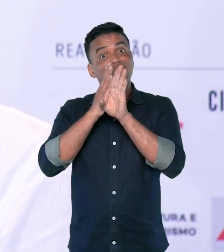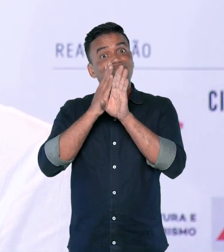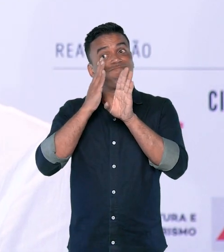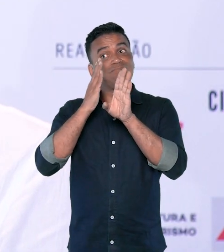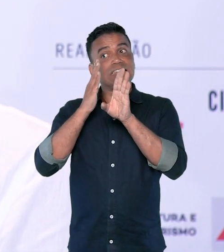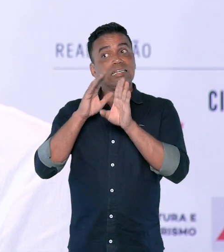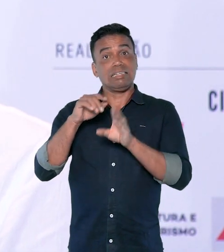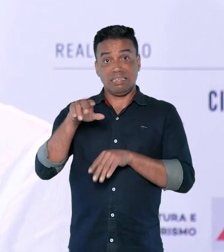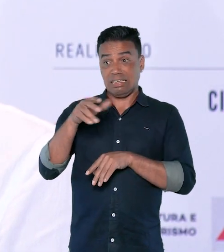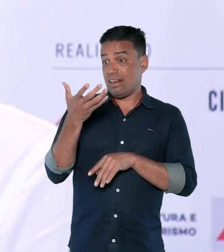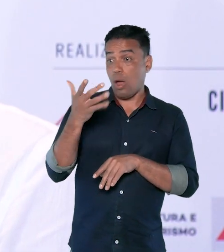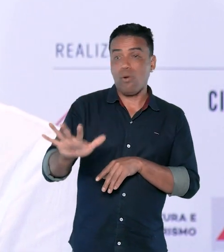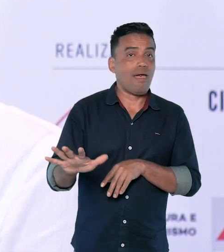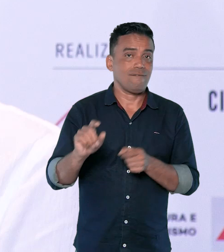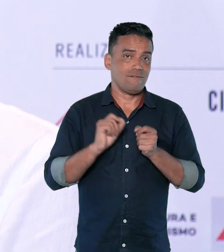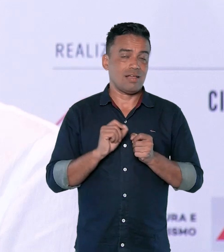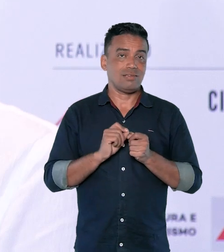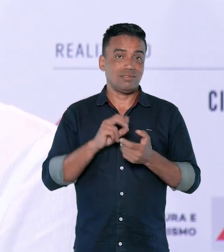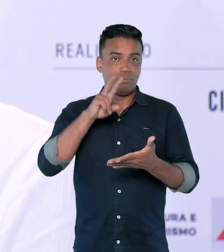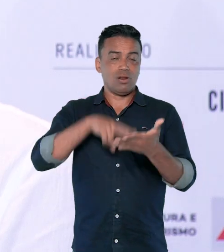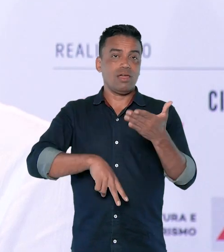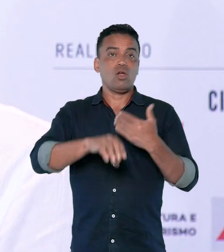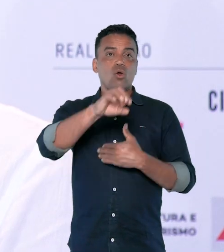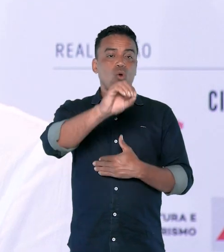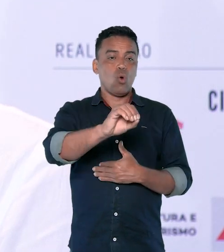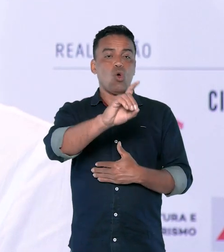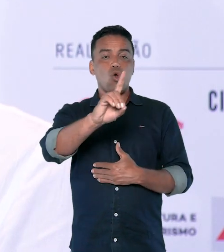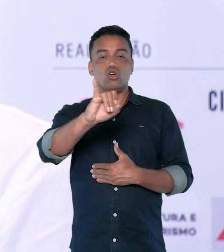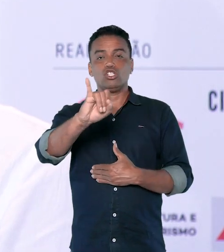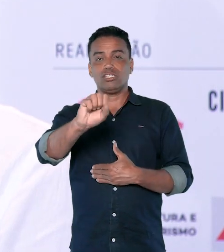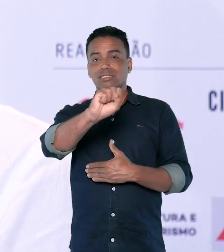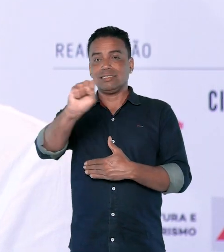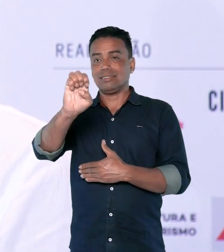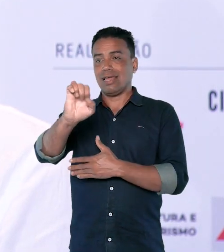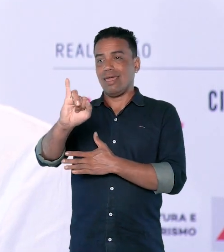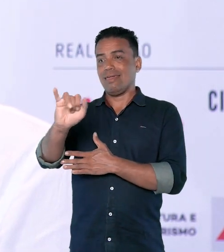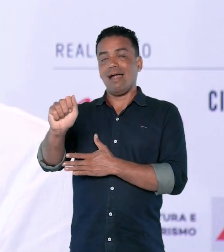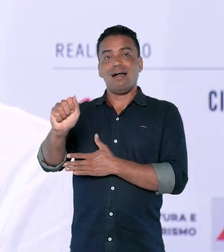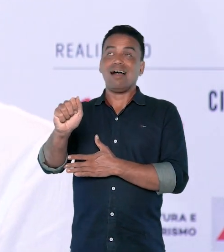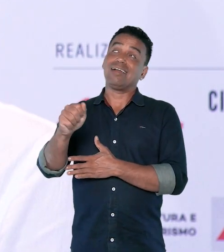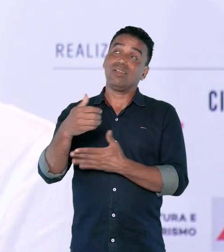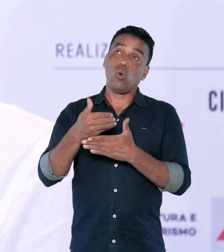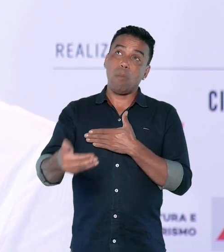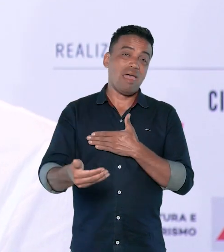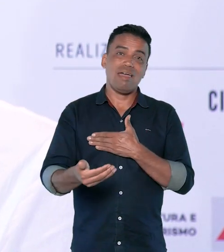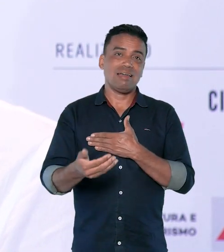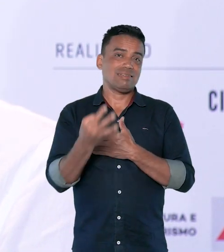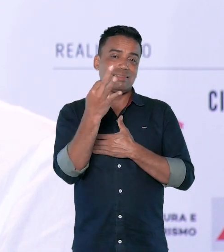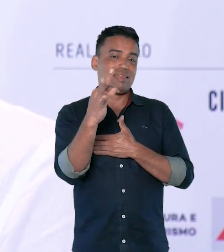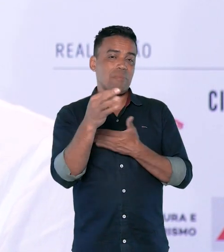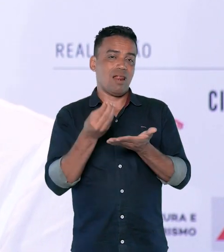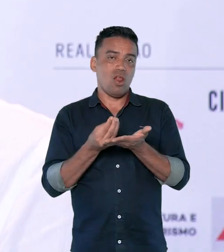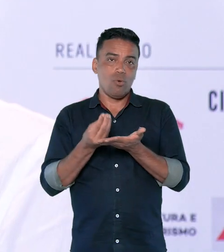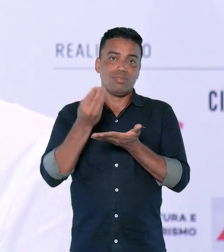que ele julga que ele não quer fazer, como, por exemplo, ler a Odisseia, né? Aí ele começa a se auto-sabotar. Tipo, ele não quer entregar o